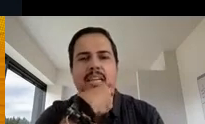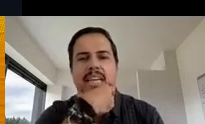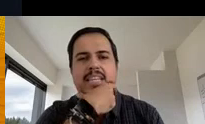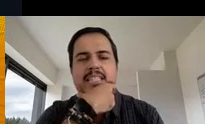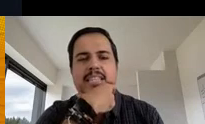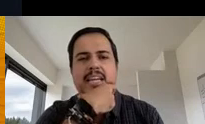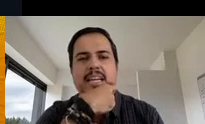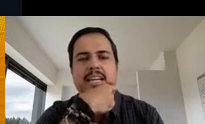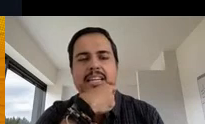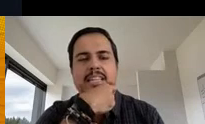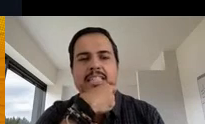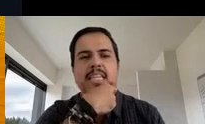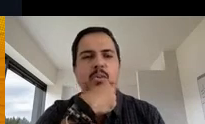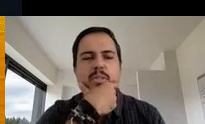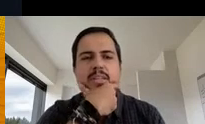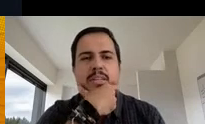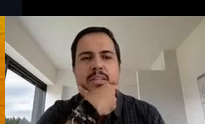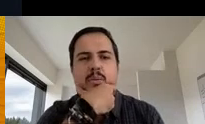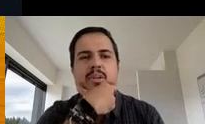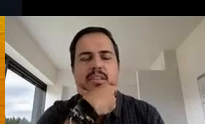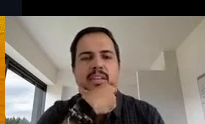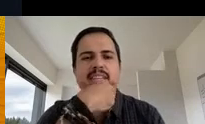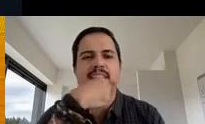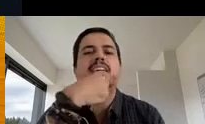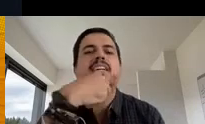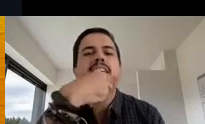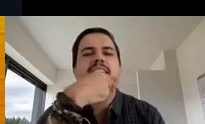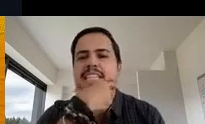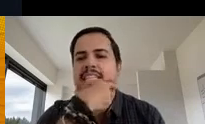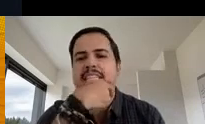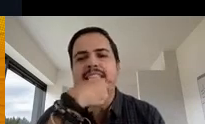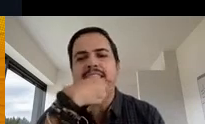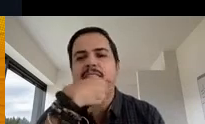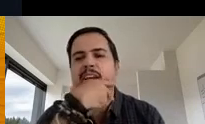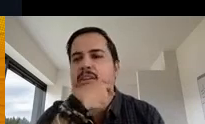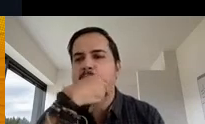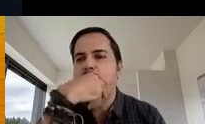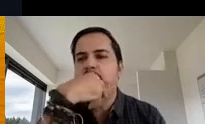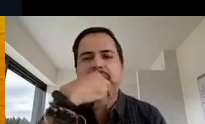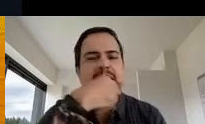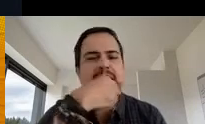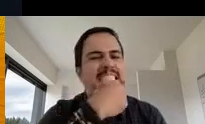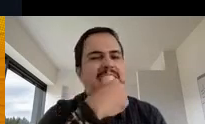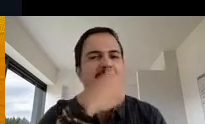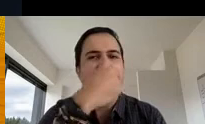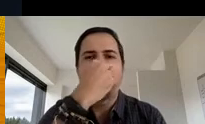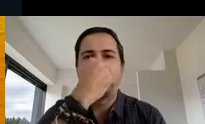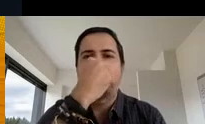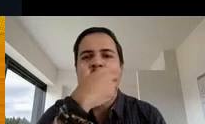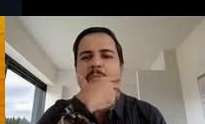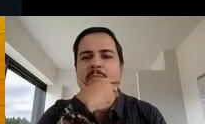vamos, nossa meta é crescer 5% para o ano que vem. Quem conhece uma empresa